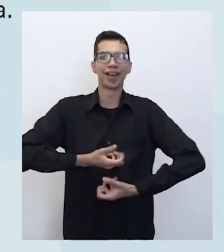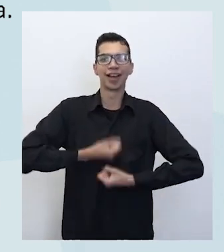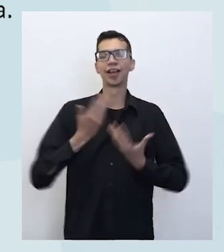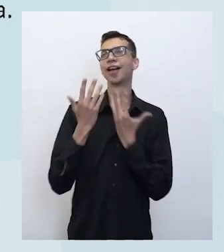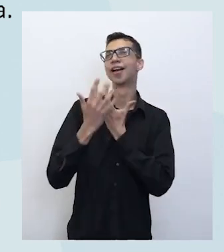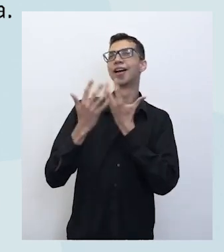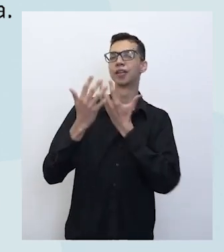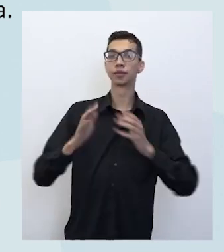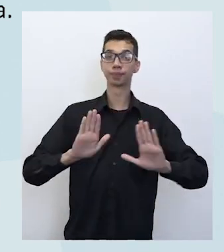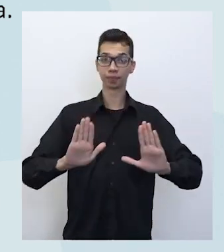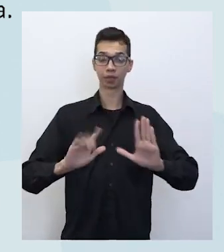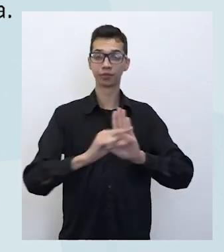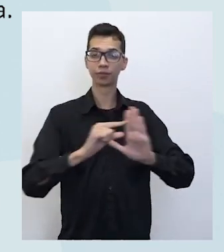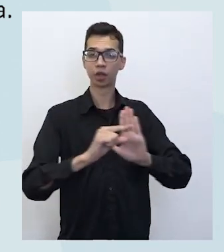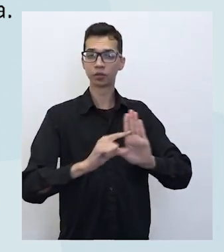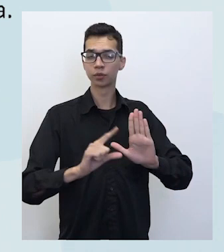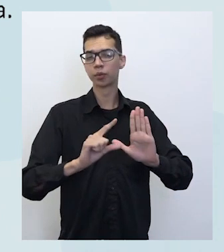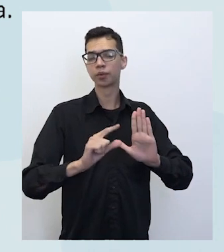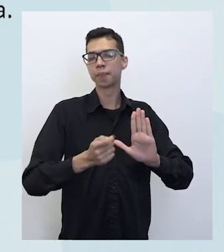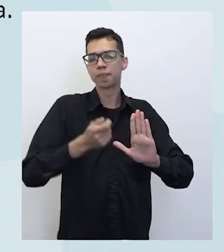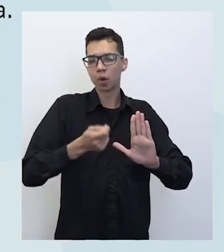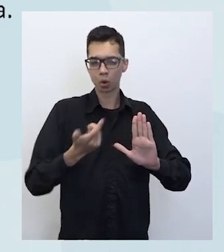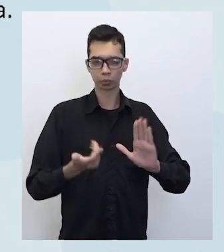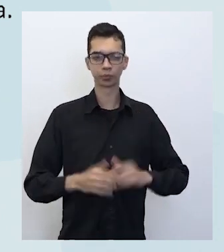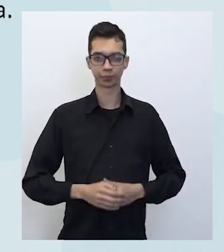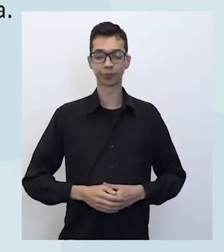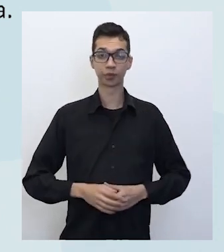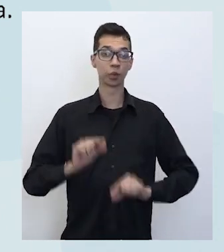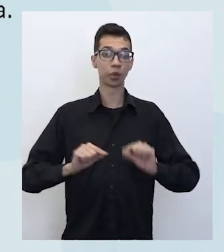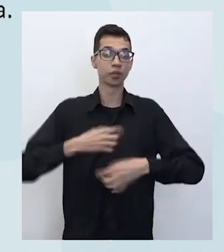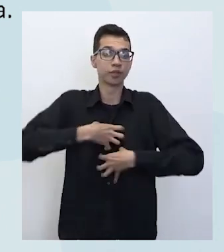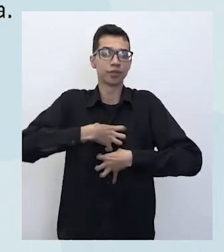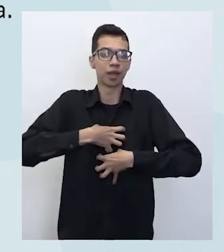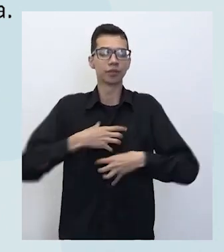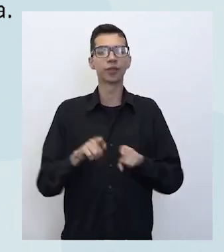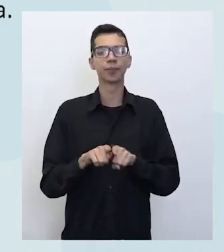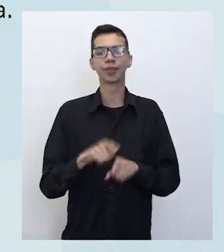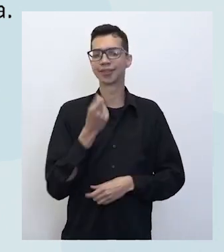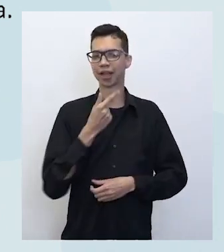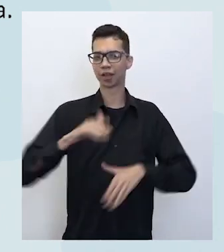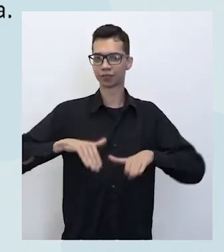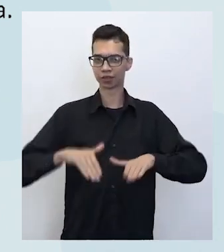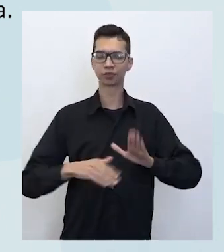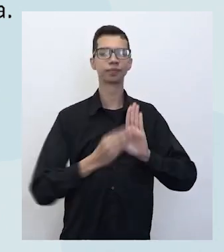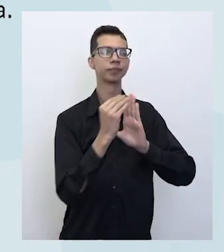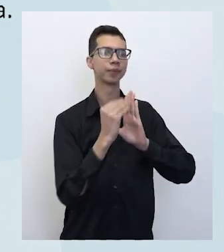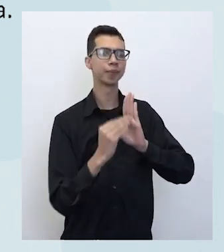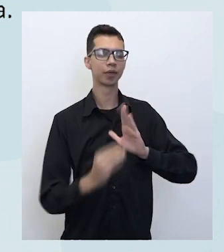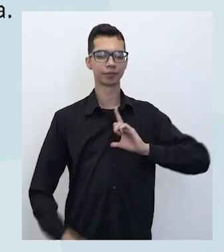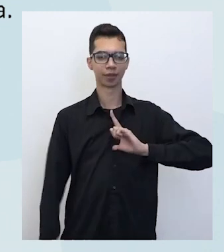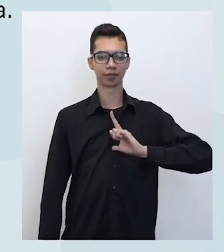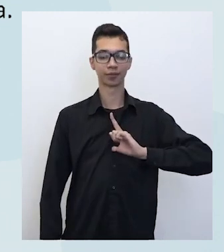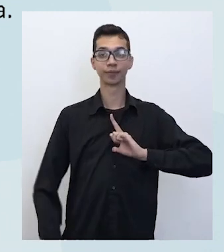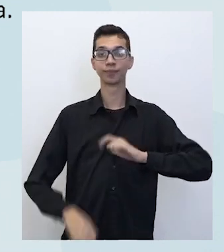menores, dividida em estrofes iguais. Ela pode revelar sentimentos ou sátira. A cantiga medieval inclui texto poético e